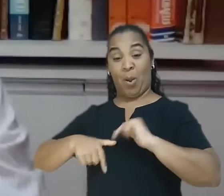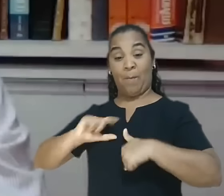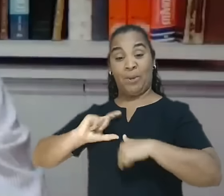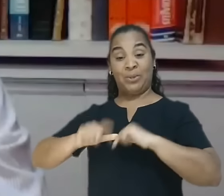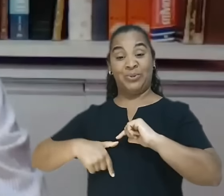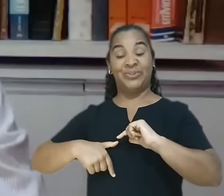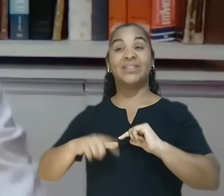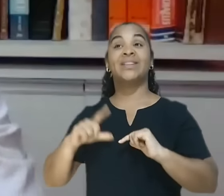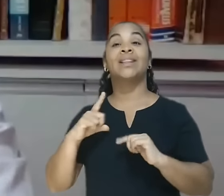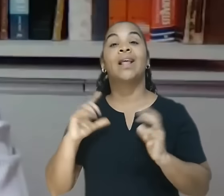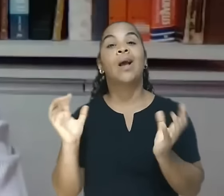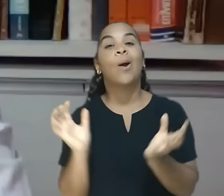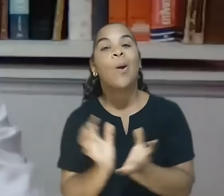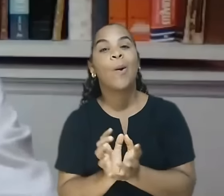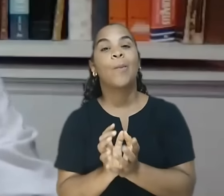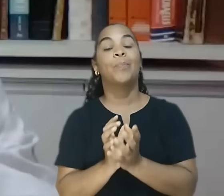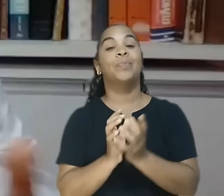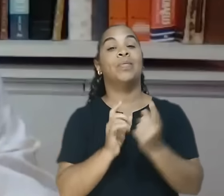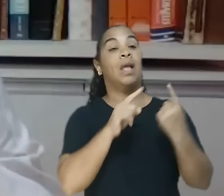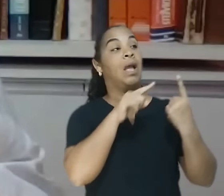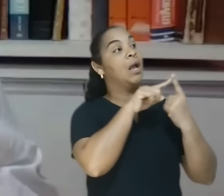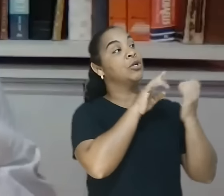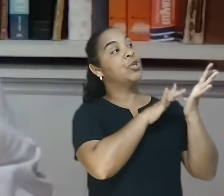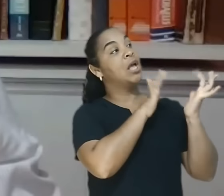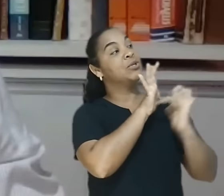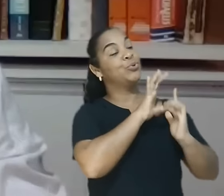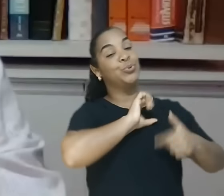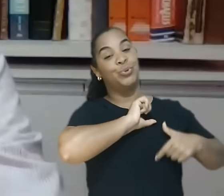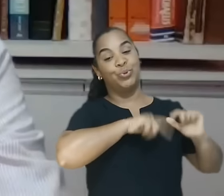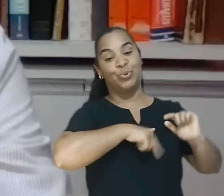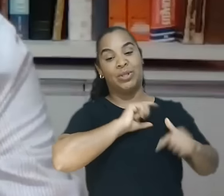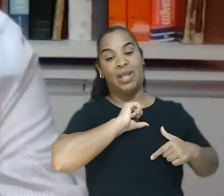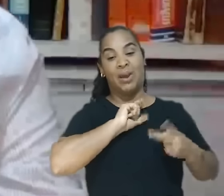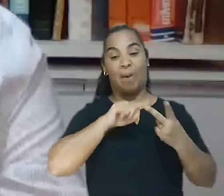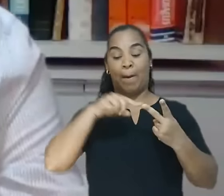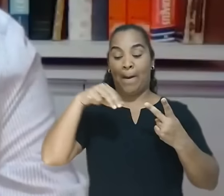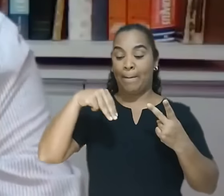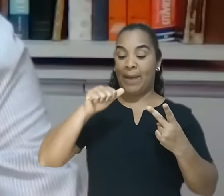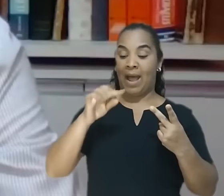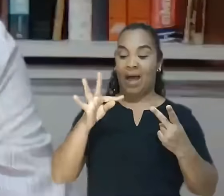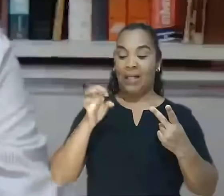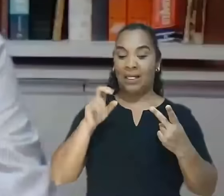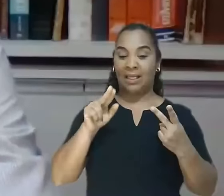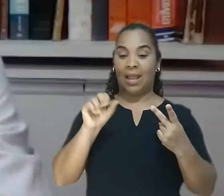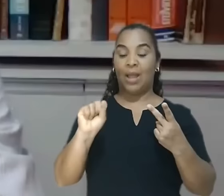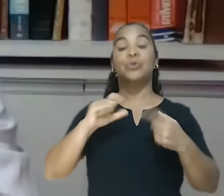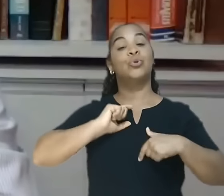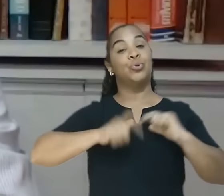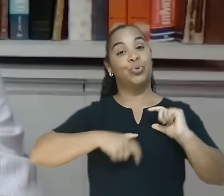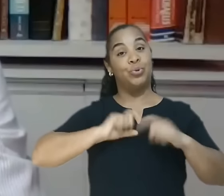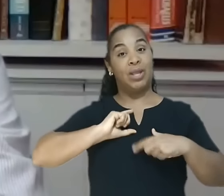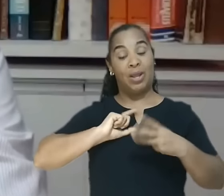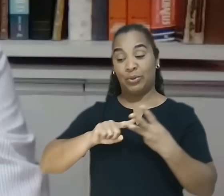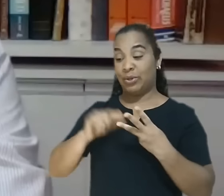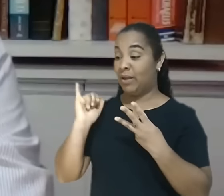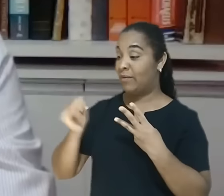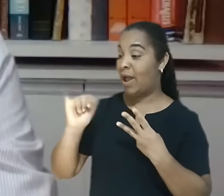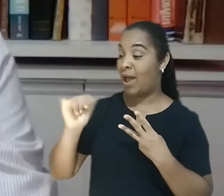judaica Mateus Judeu Jesus Judeu E aqueles que receberam O seu evangelho Que segundo os pais Da igreja Eusébio